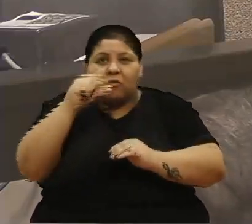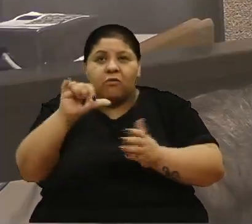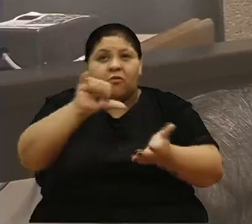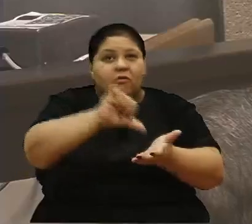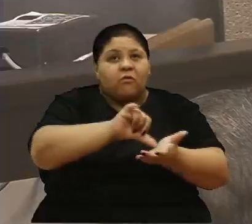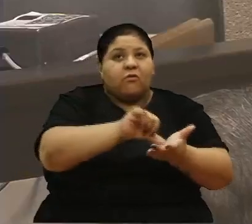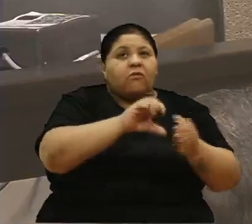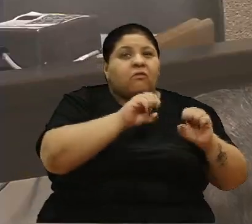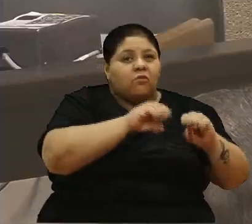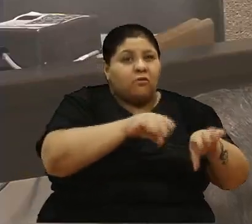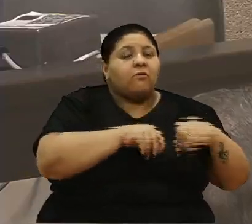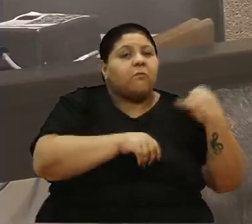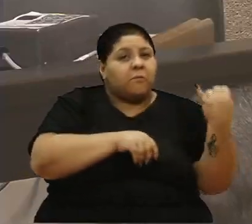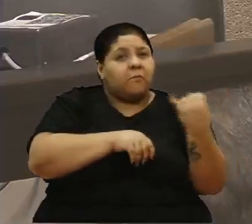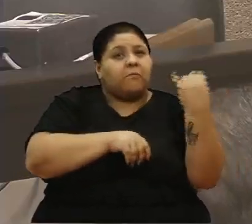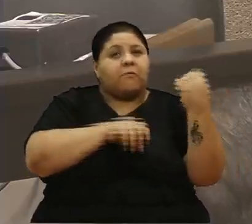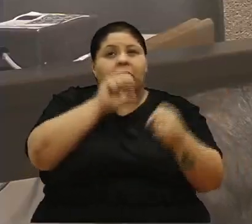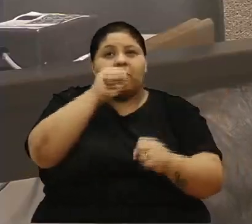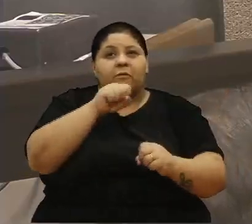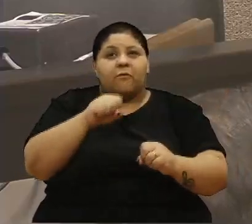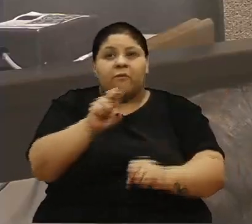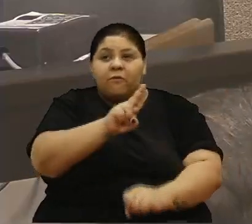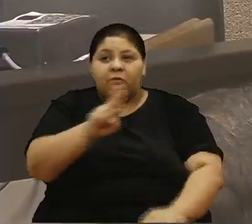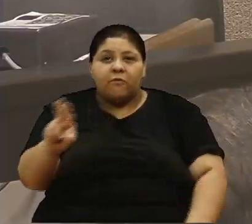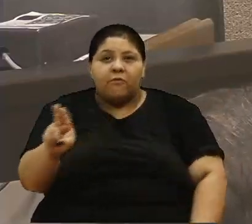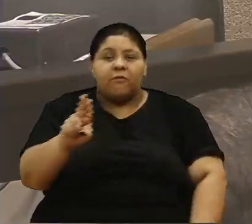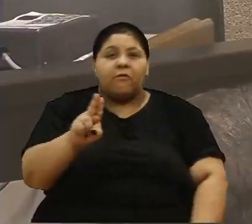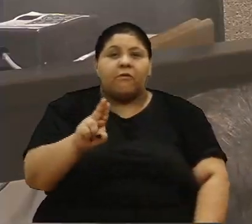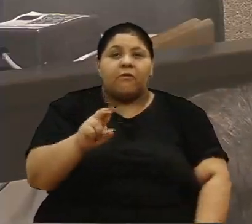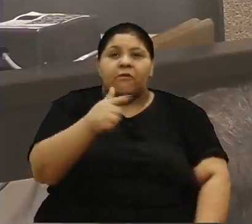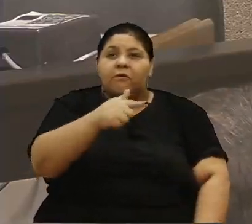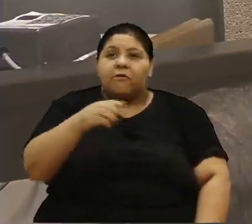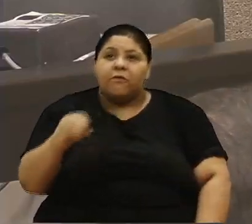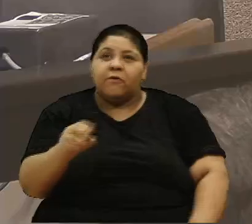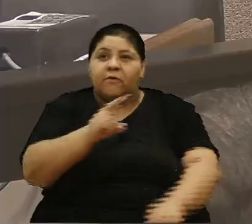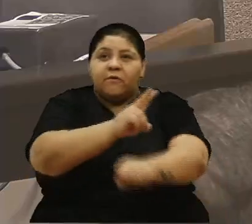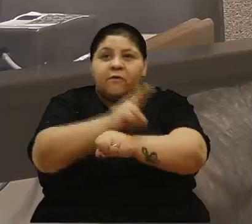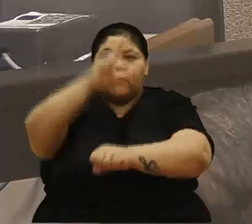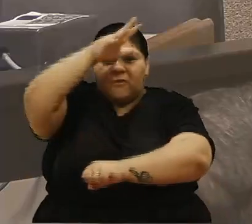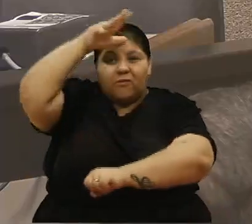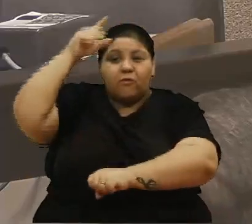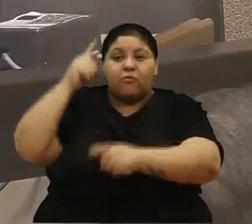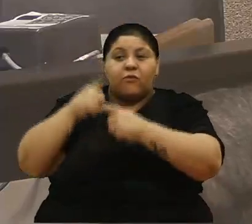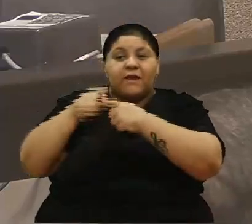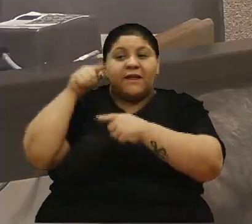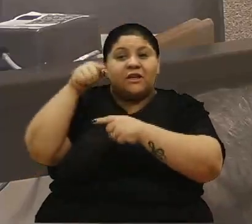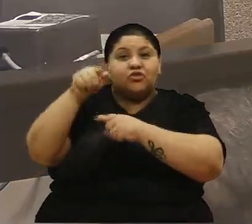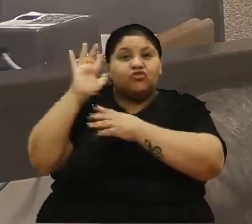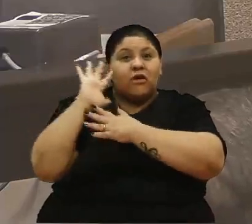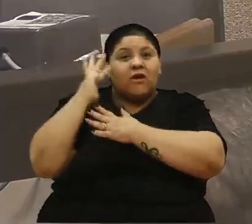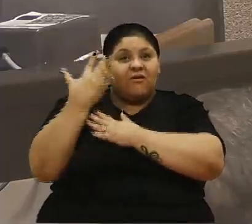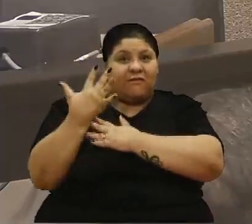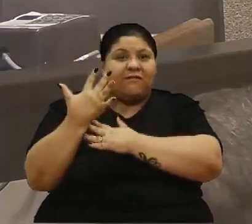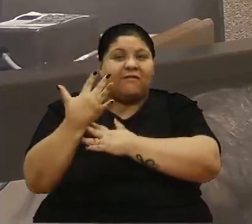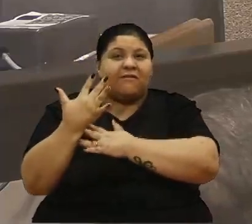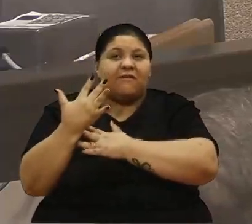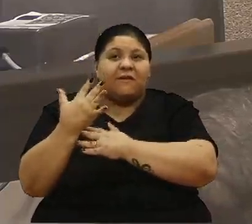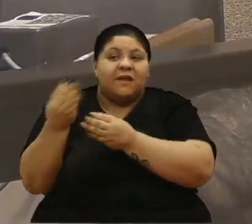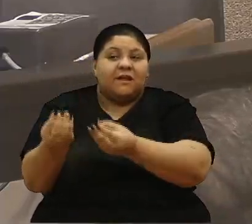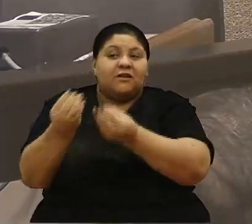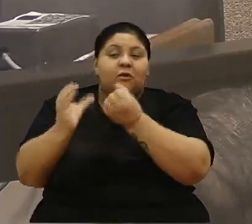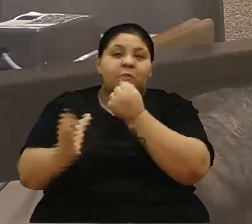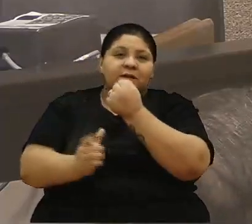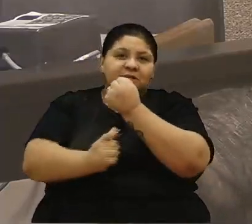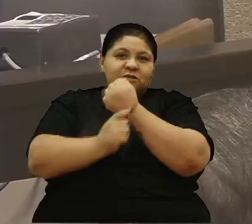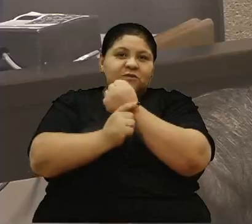educativos são importantes sim, a nomeação dos 70 guardas municipais, porque isso sim resolveria, né, e traria uma segurança